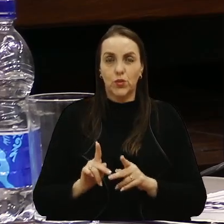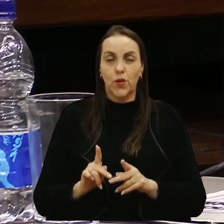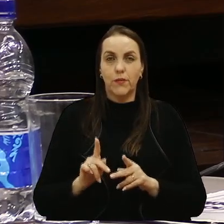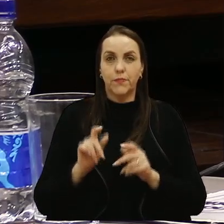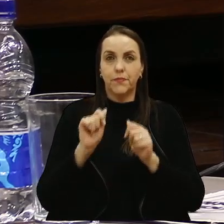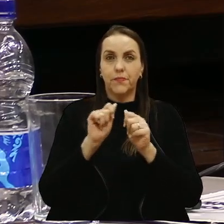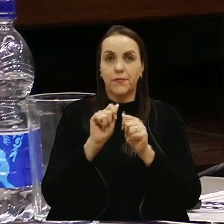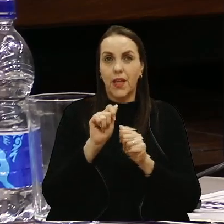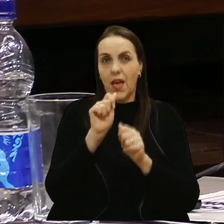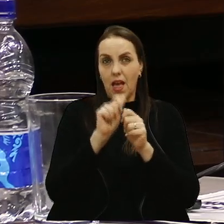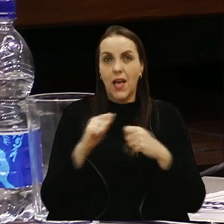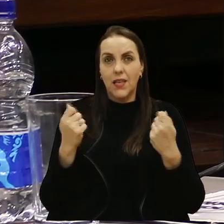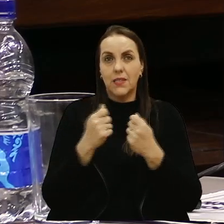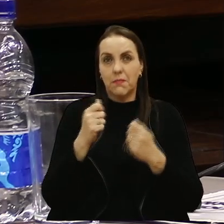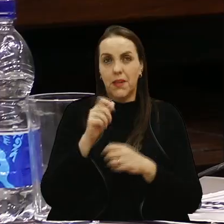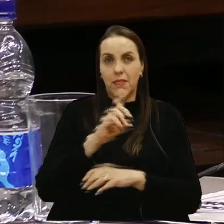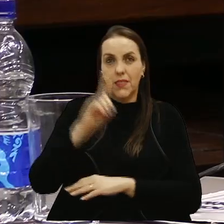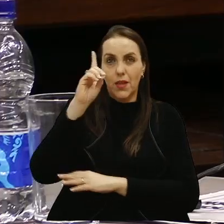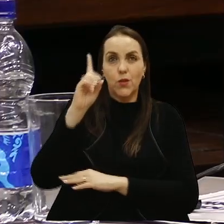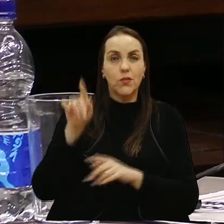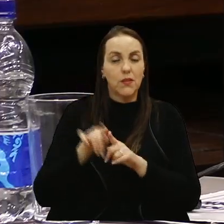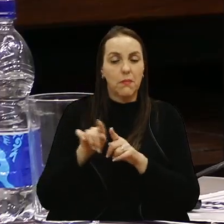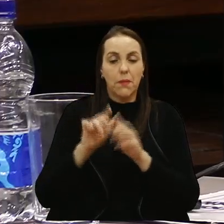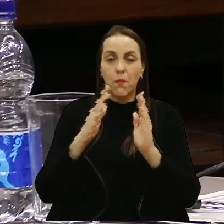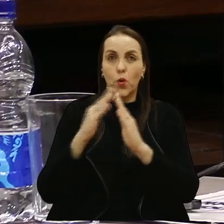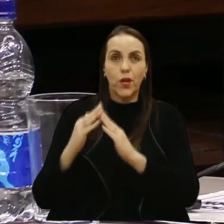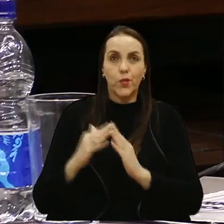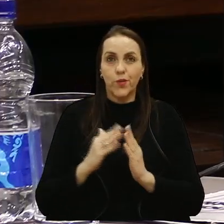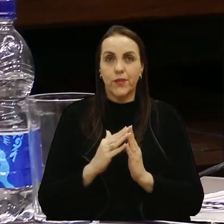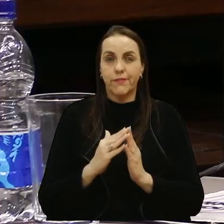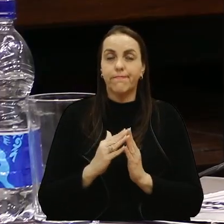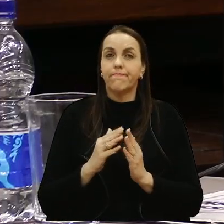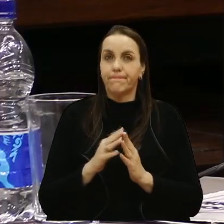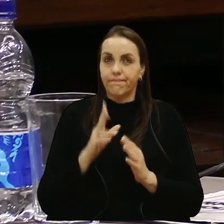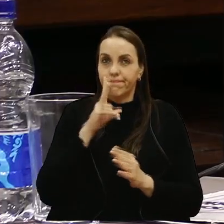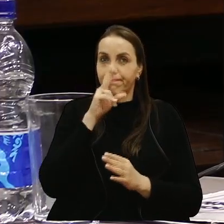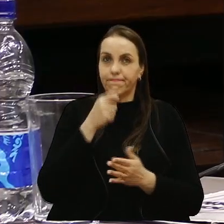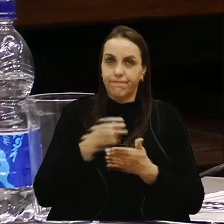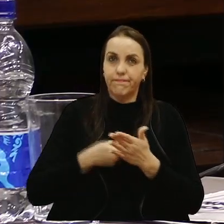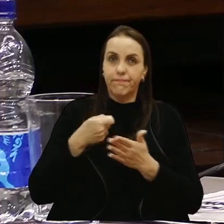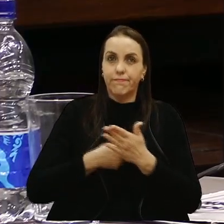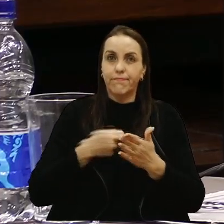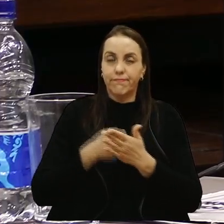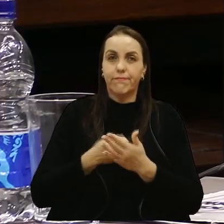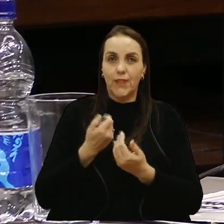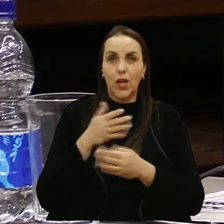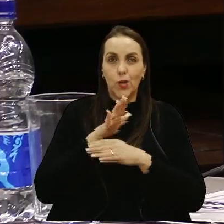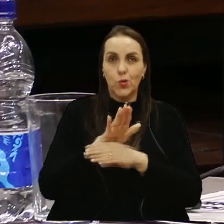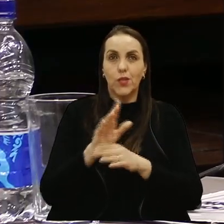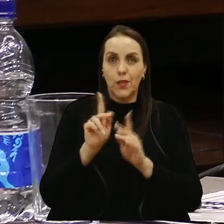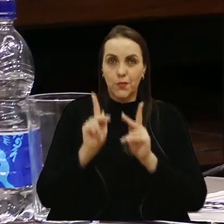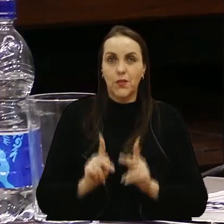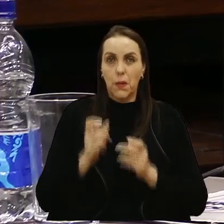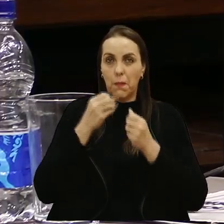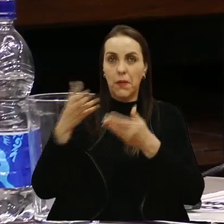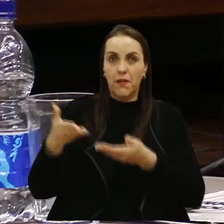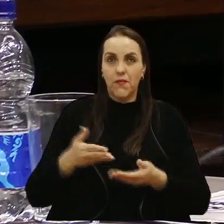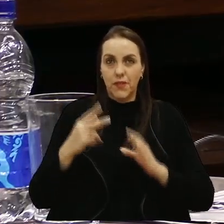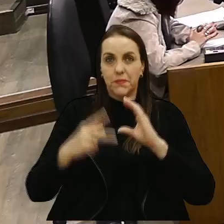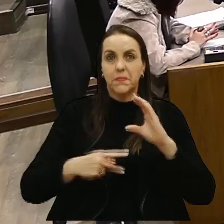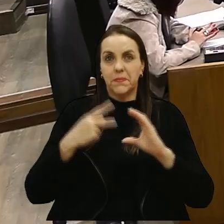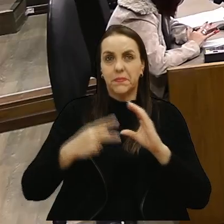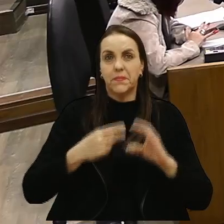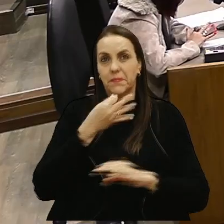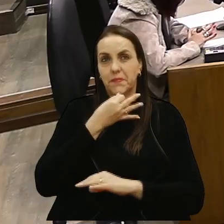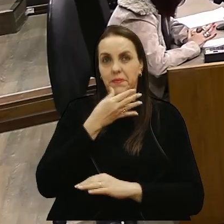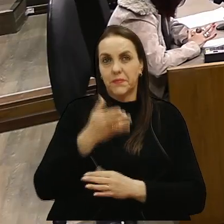moradores. Então, que o senhor continue com esse afinco, buscando ajudar as pessoas. Bem-vindo à Câmara de Vereadores de Caxias do Sul. Muito